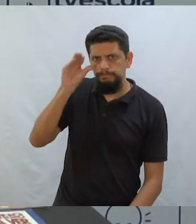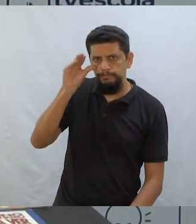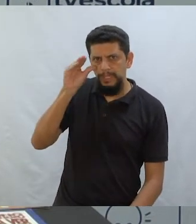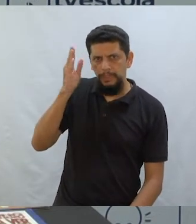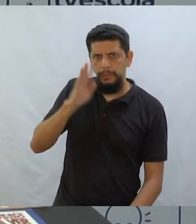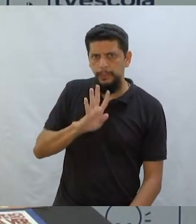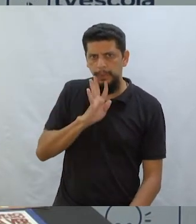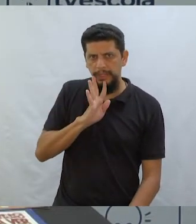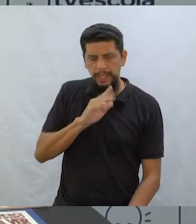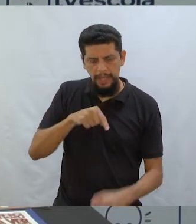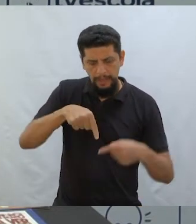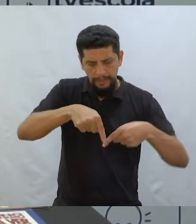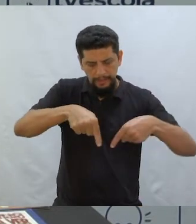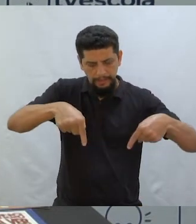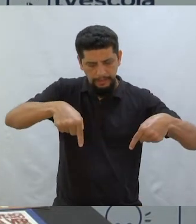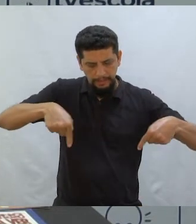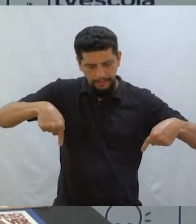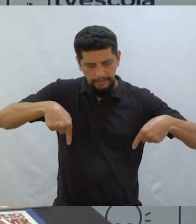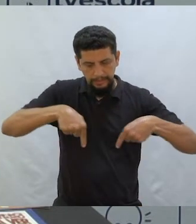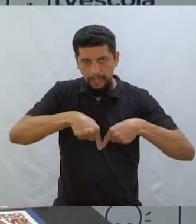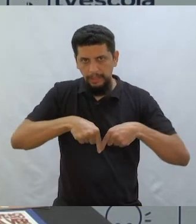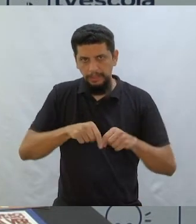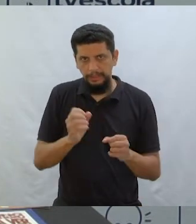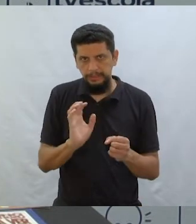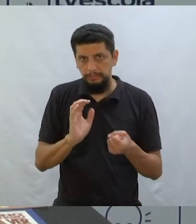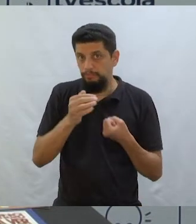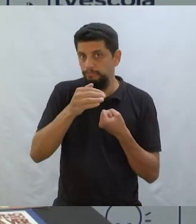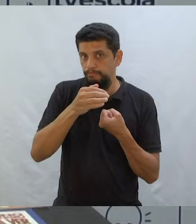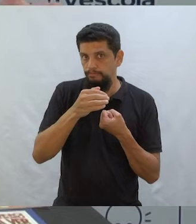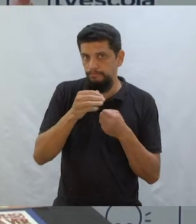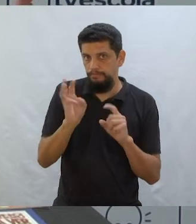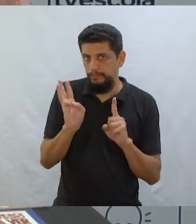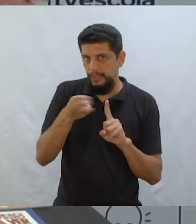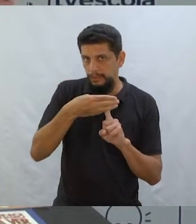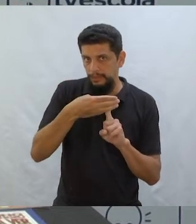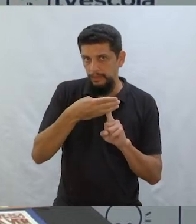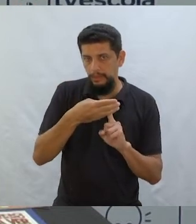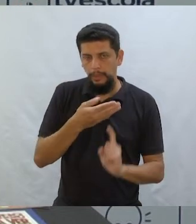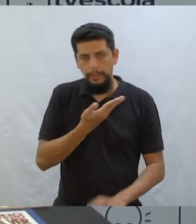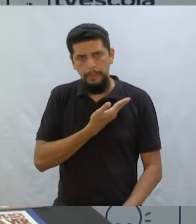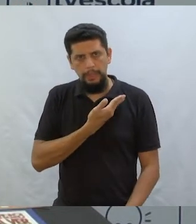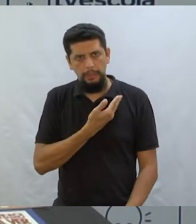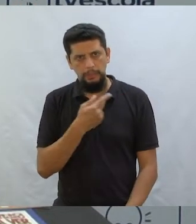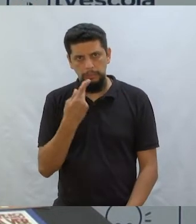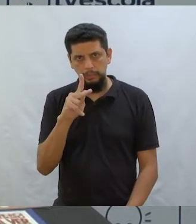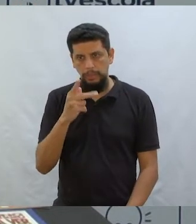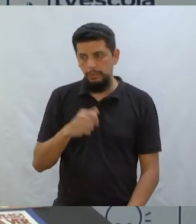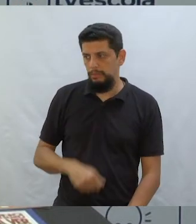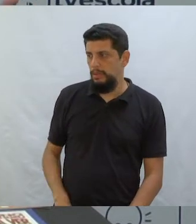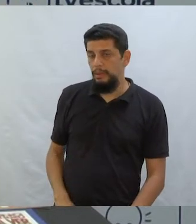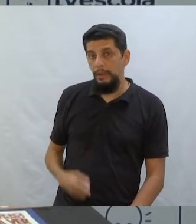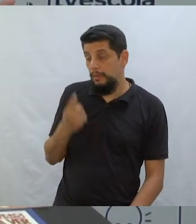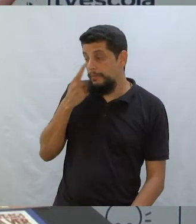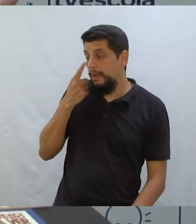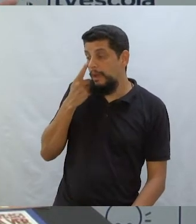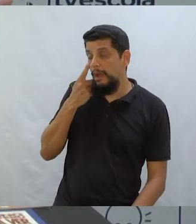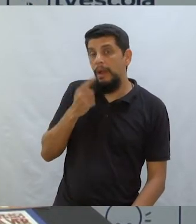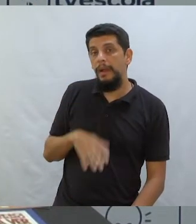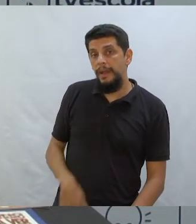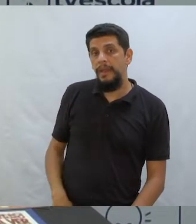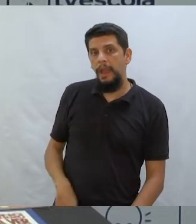curioso para conhecer essa sala misteriosa se um amigo seu uma amiga sua chega para você e